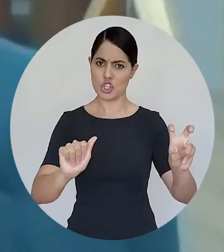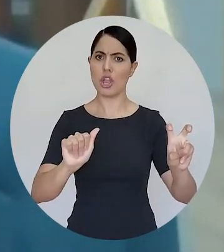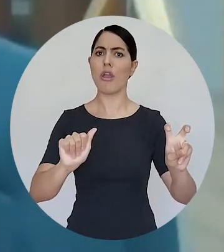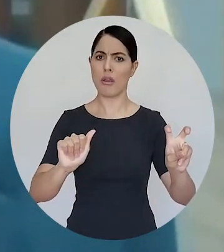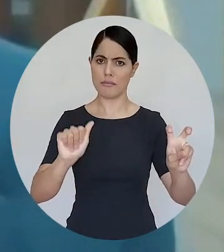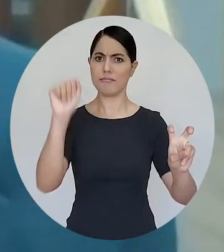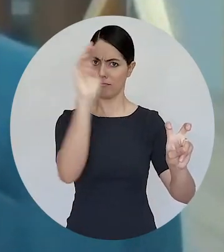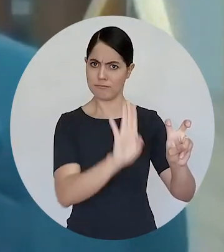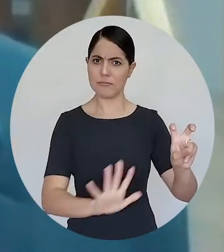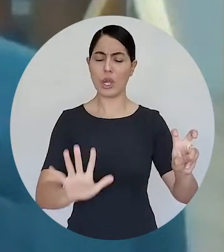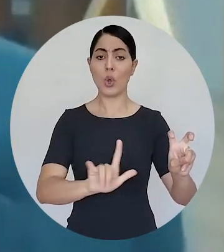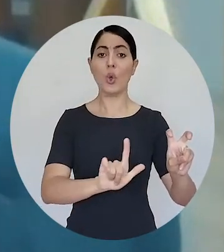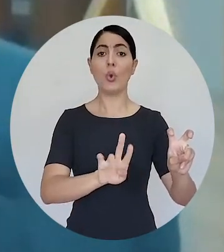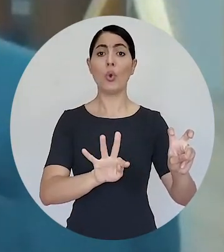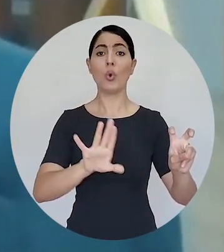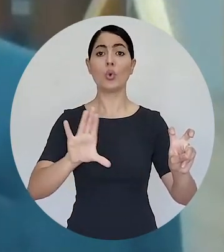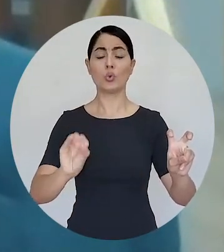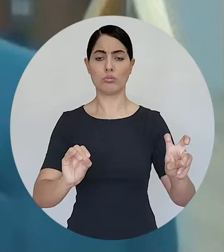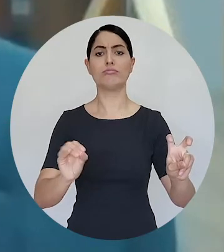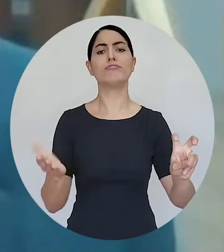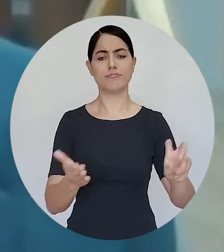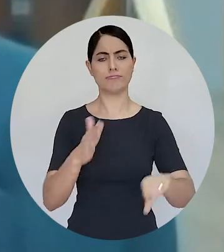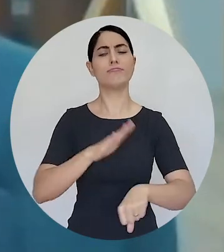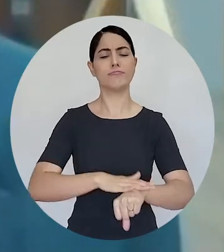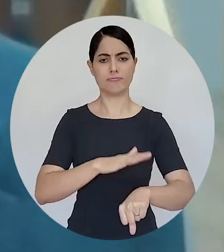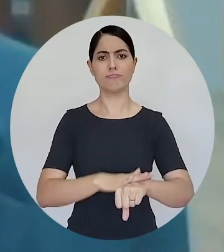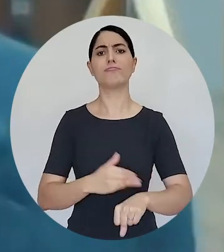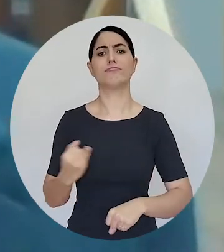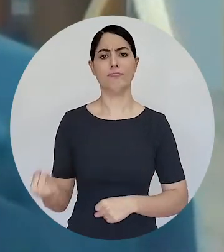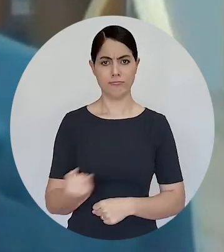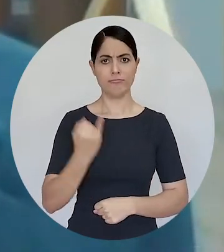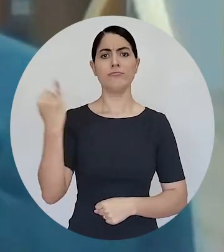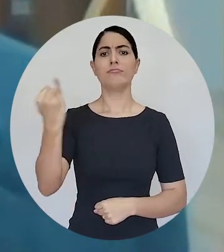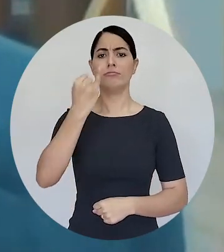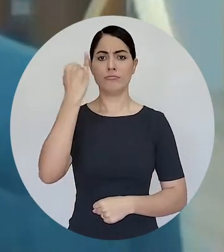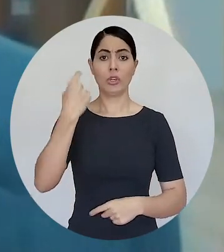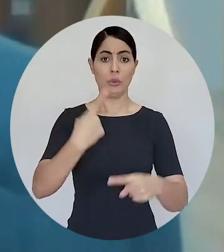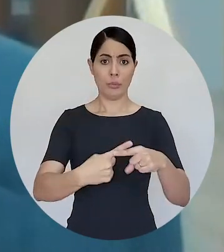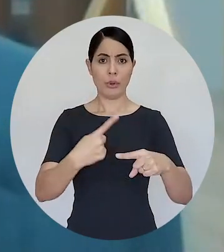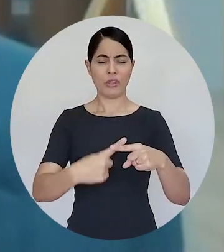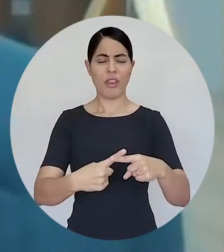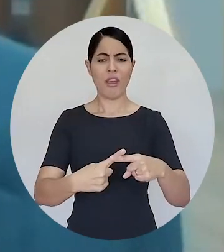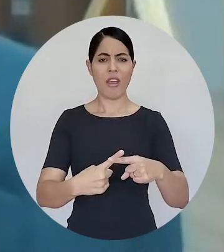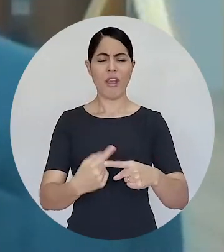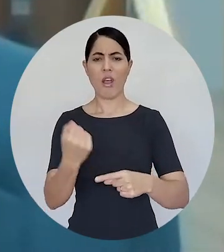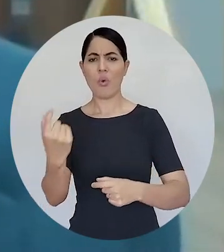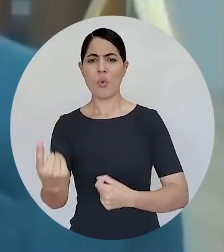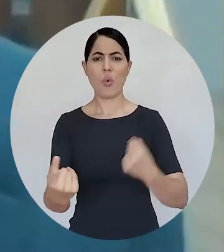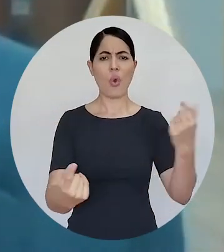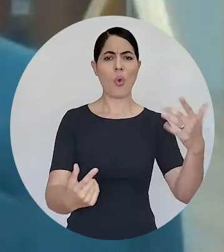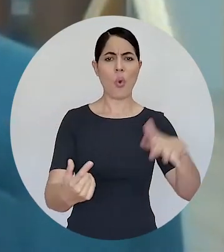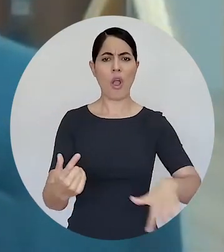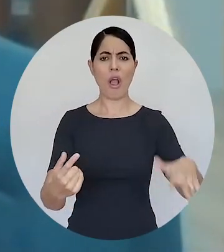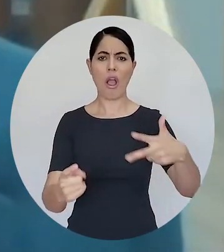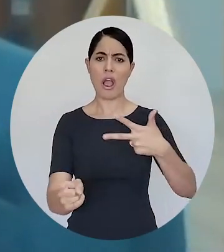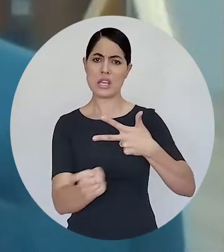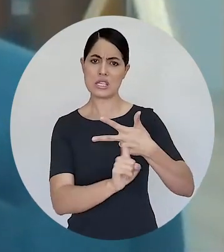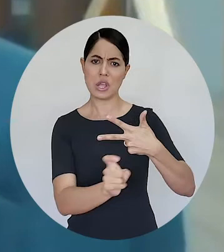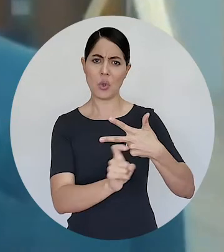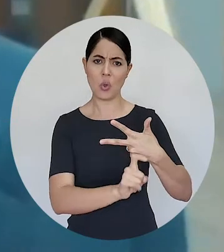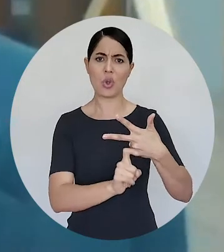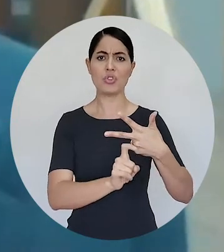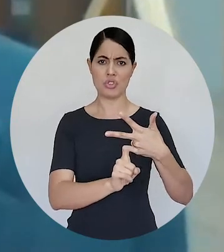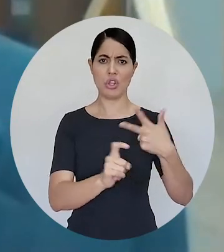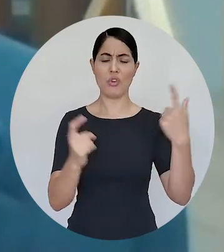da Advocacia Brasileira vem em momento oportuno, face aos ataques de alguns membros do Poder